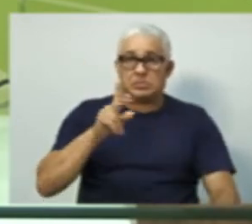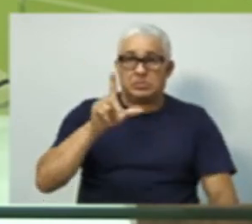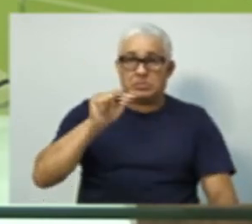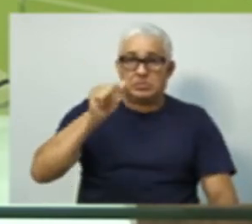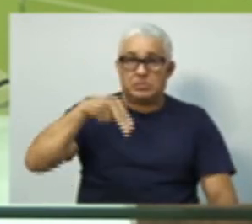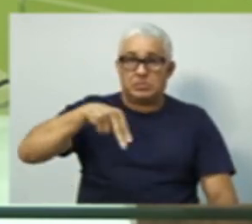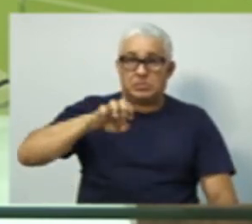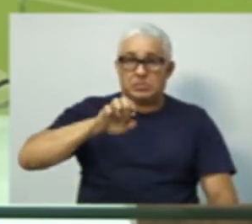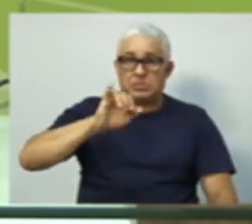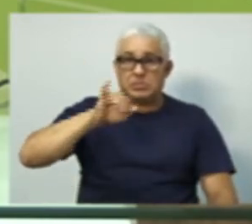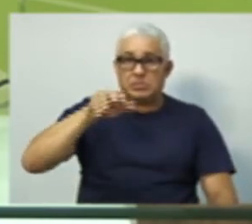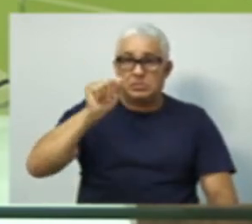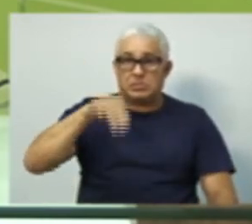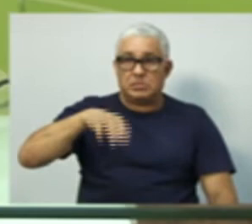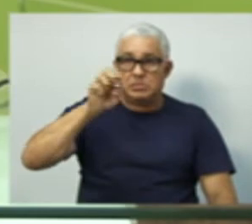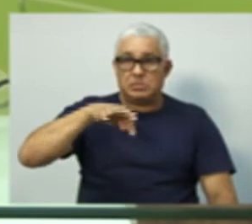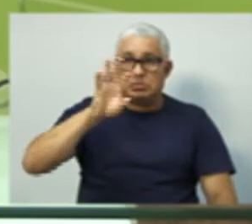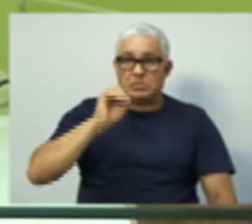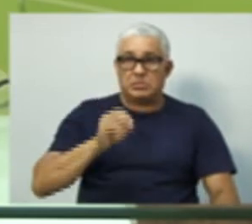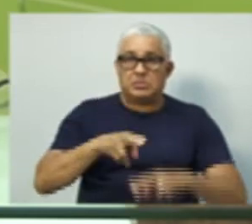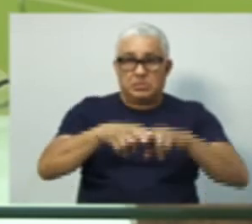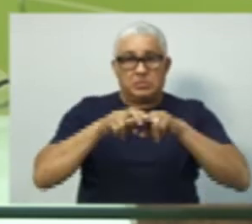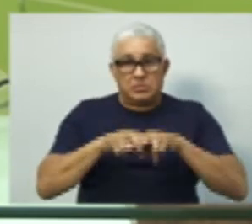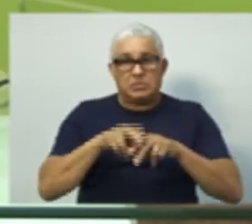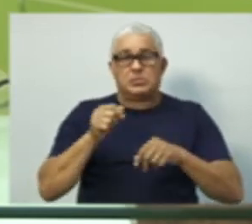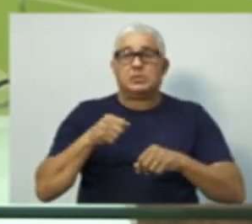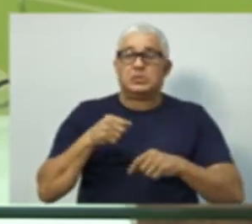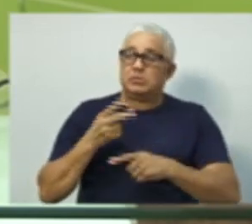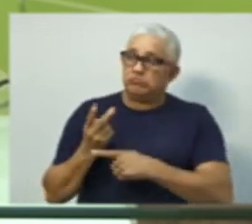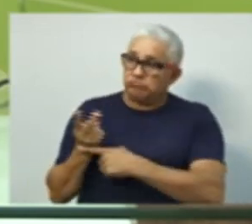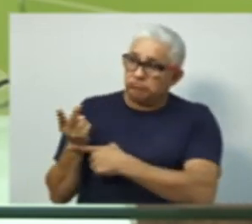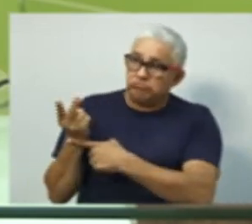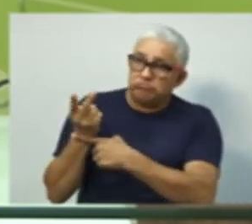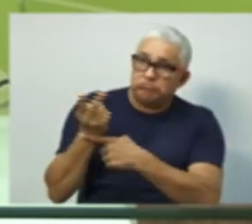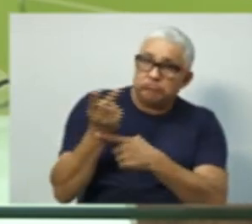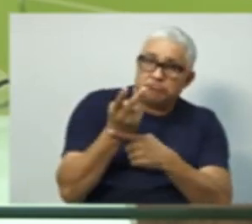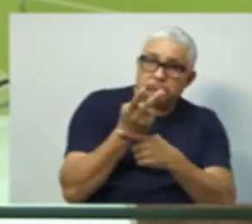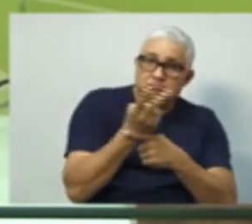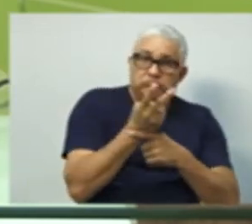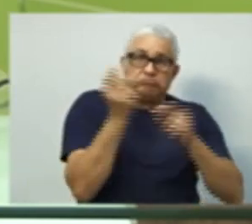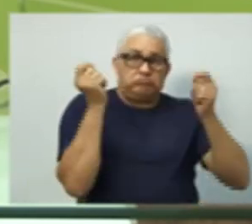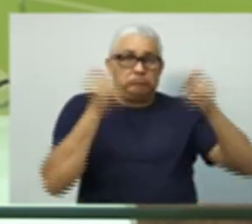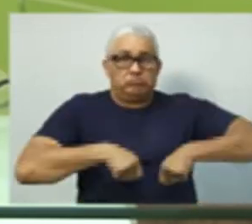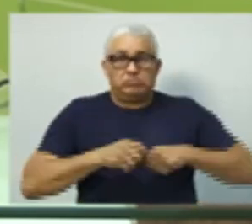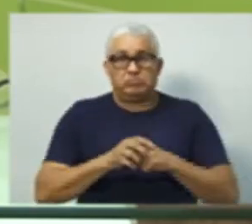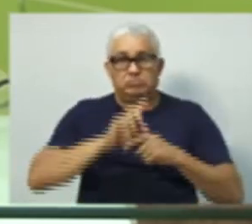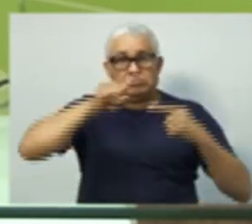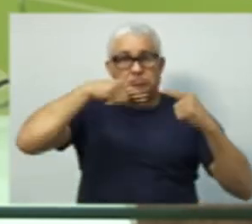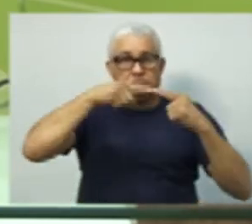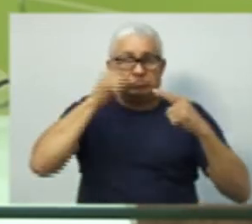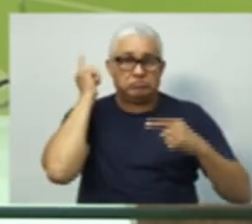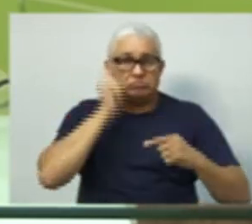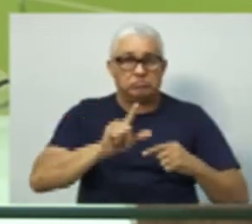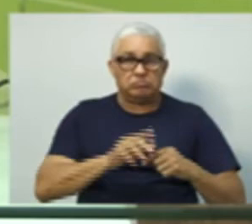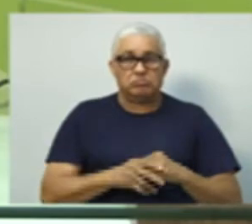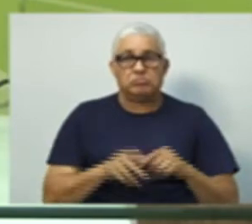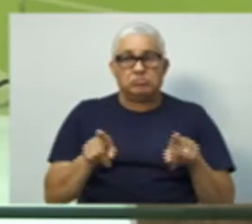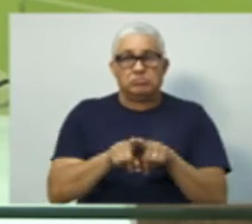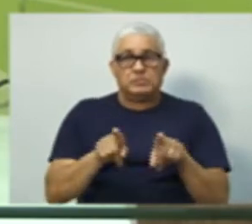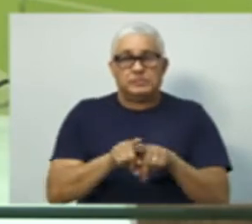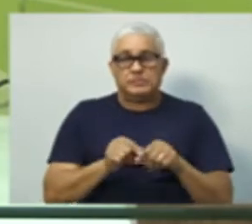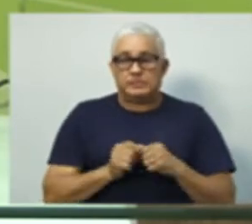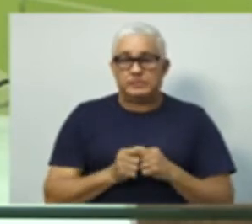não fazer chegar só no final do ano você ter esse gasto, mas você já se planejar e fazer um